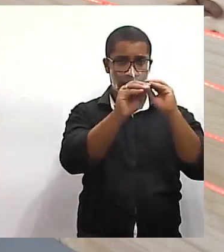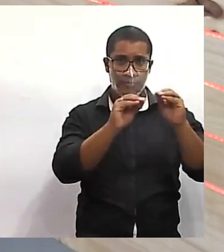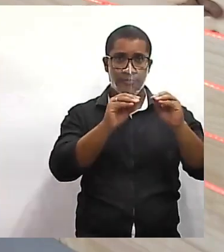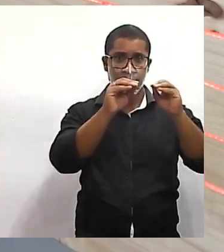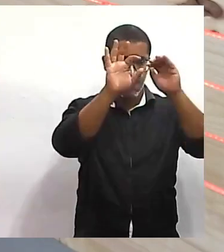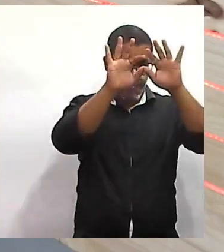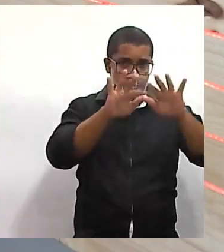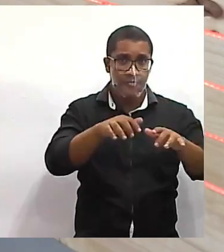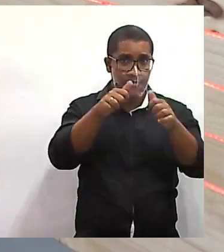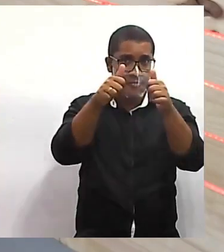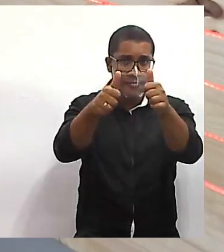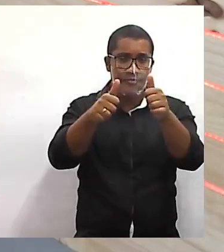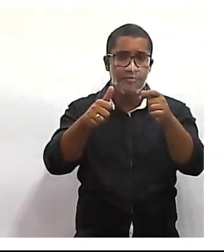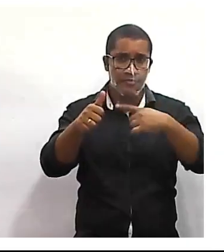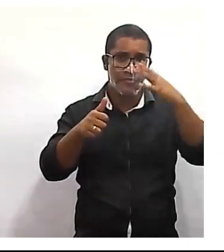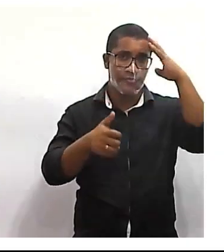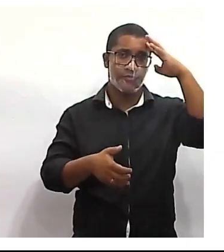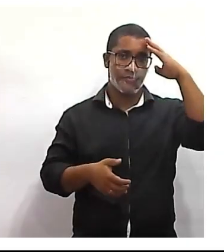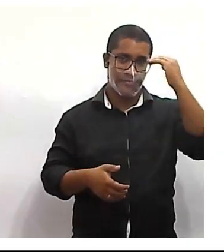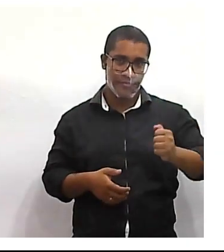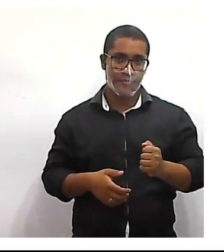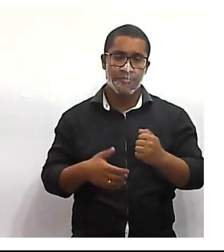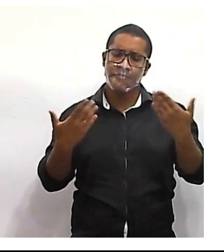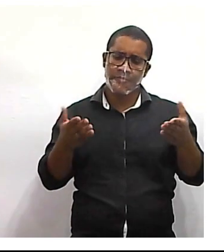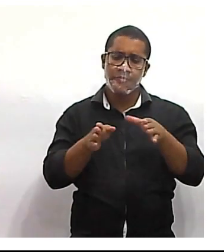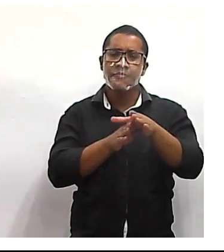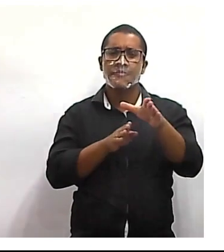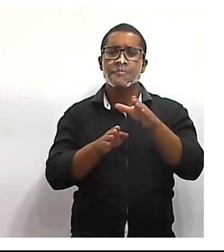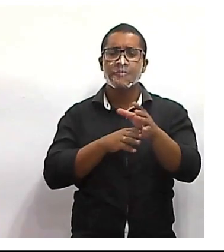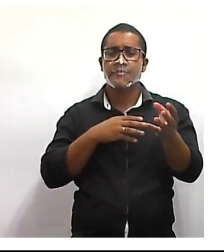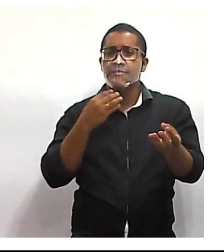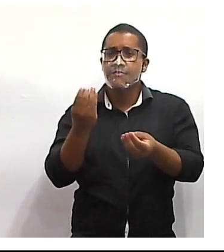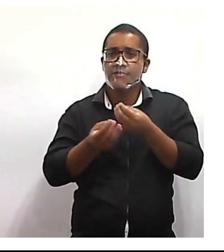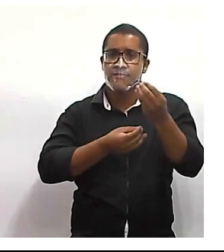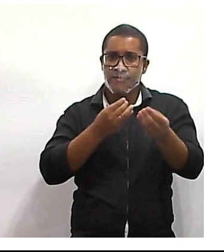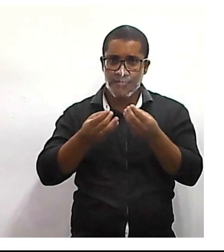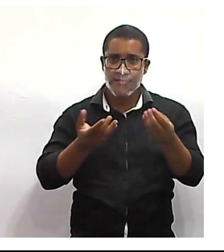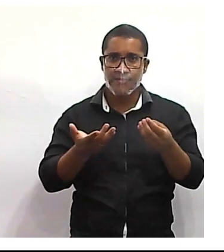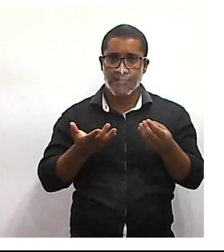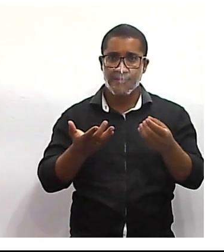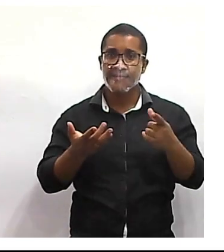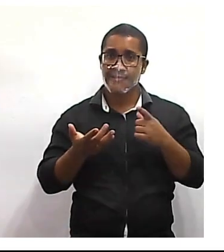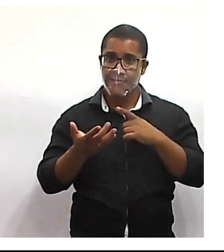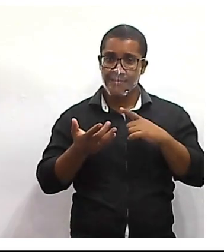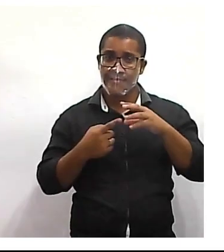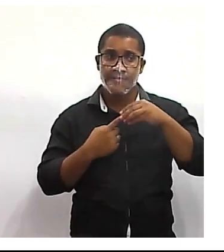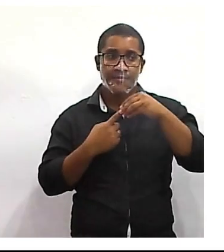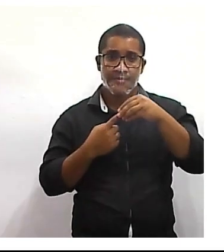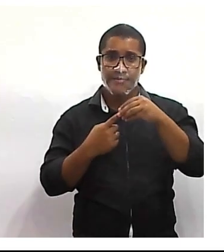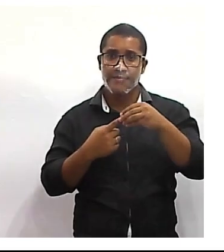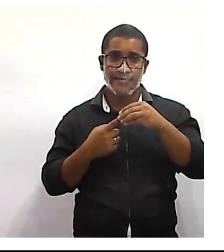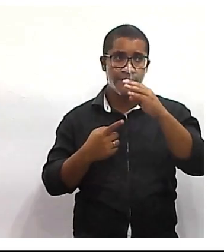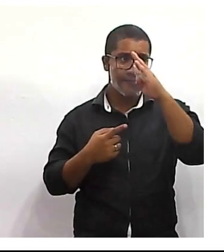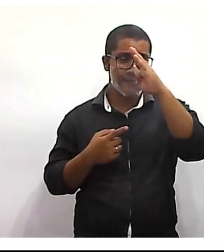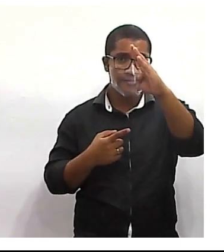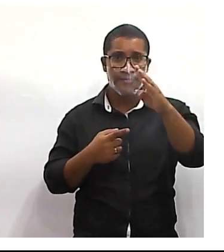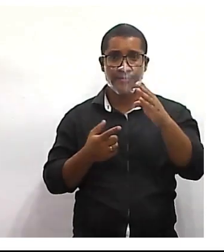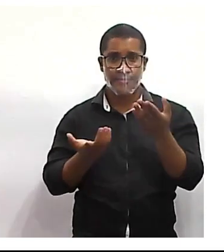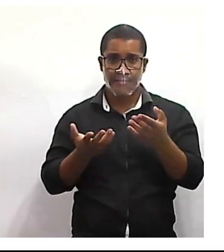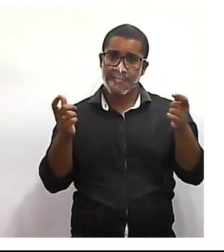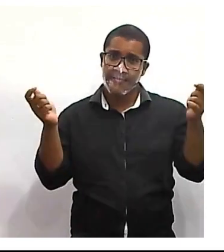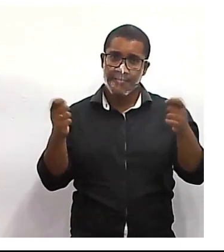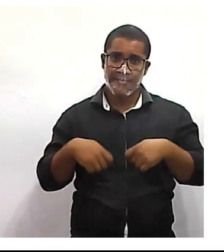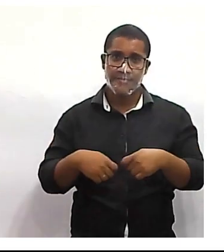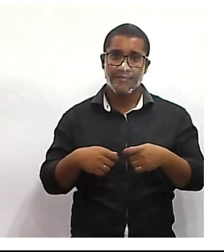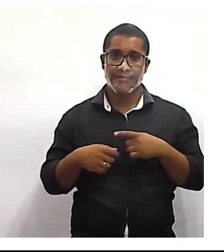gente saber. Então, esse conselho ele é um dos principais instrumentos, né,